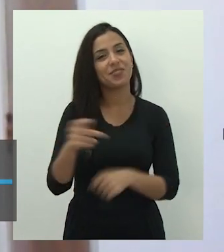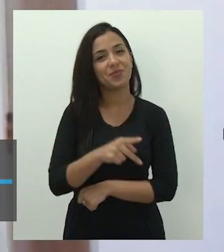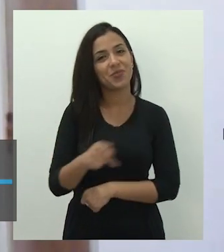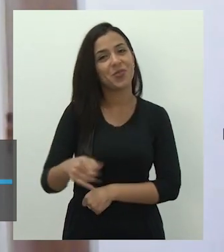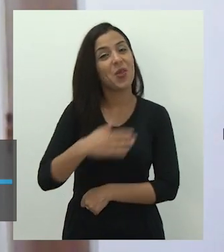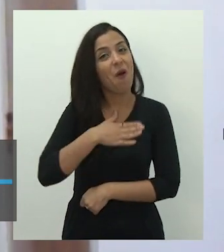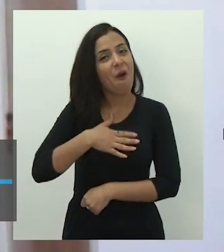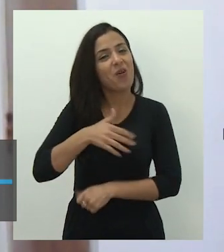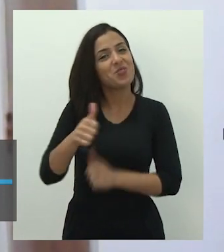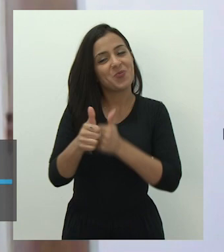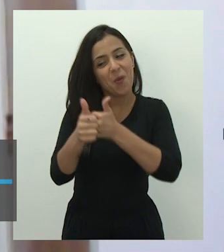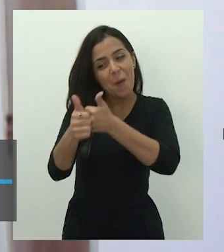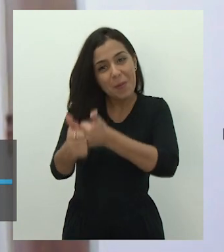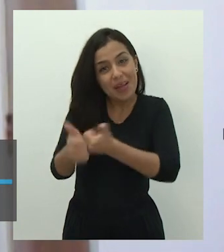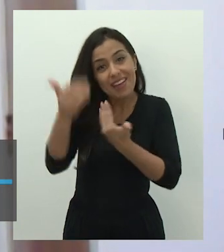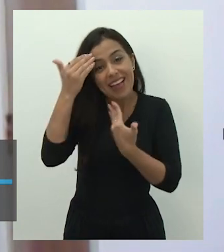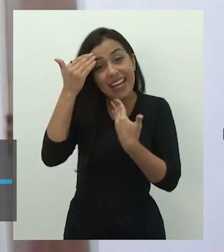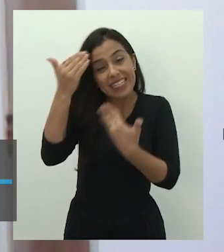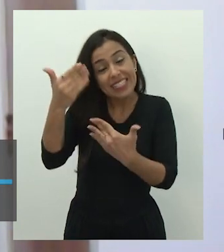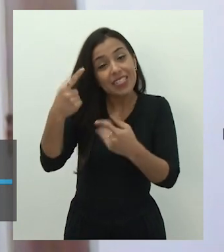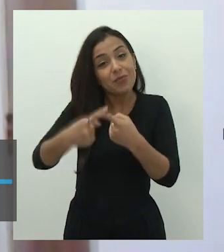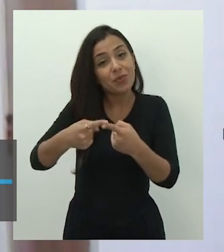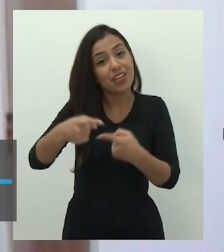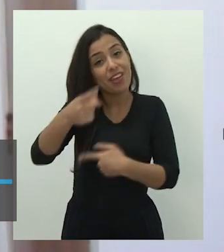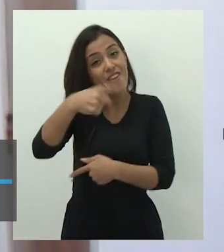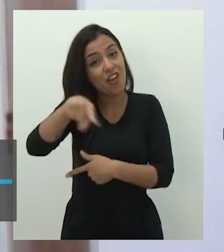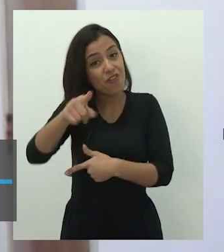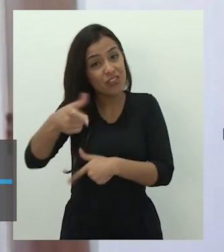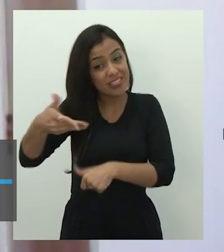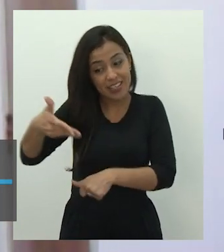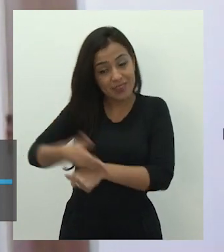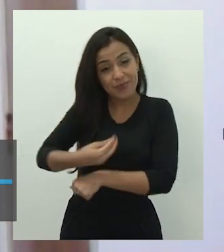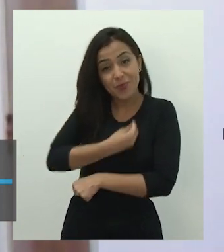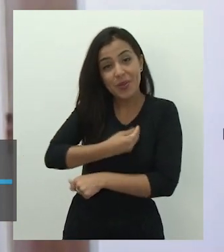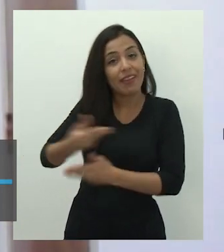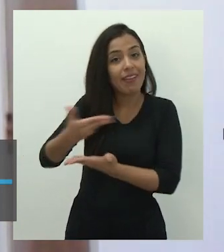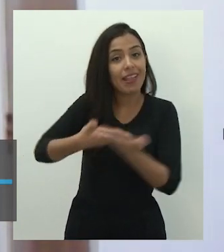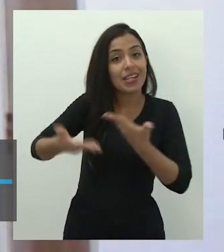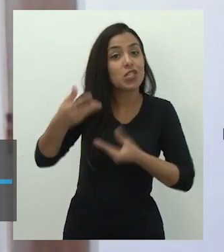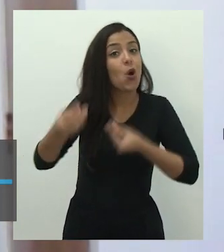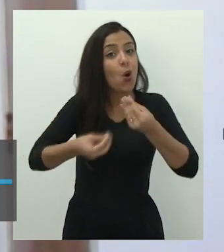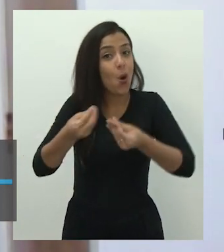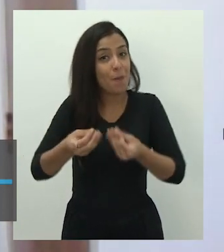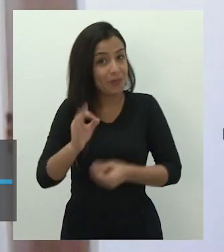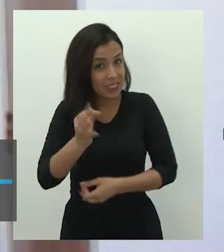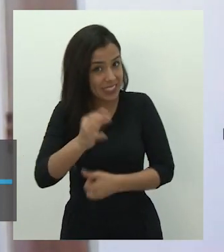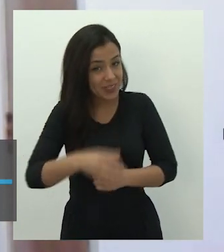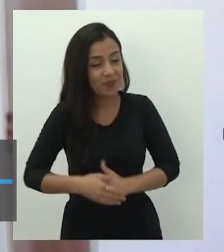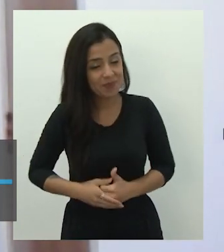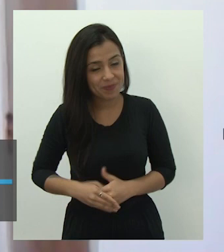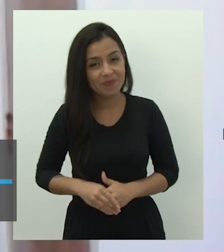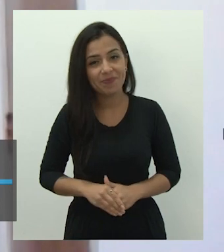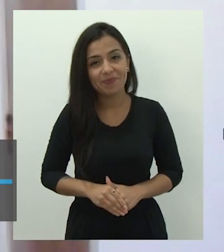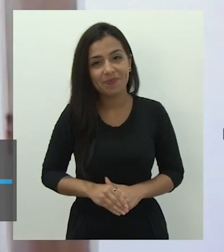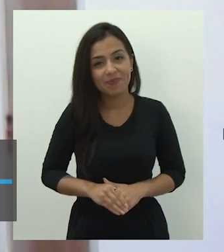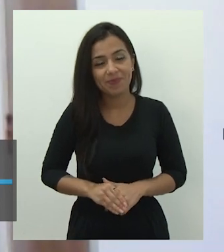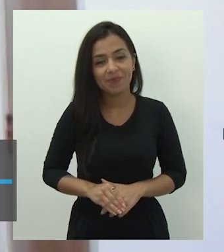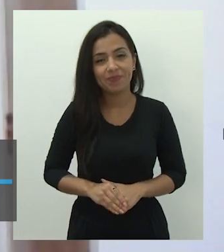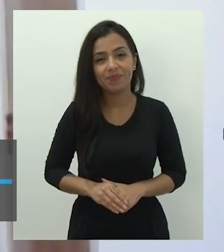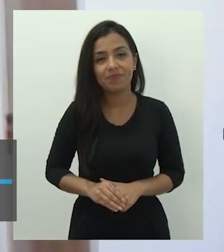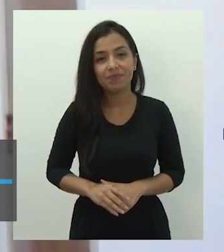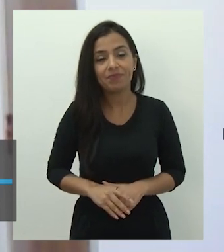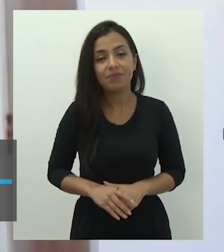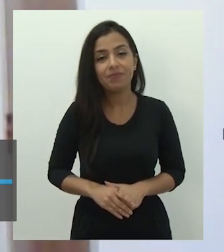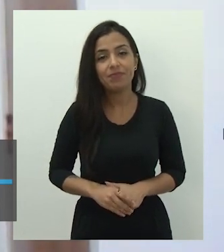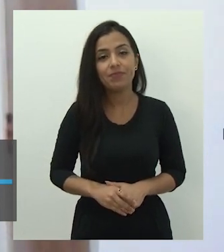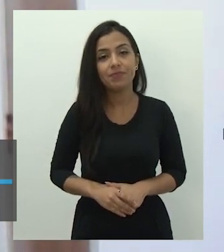de agradecer, porque sem vocês, como que a gente faz essas interações, né? Então, vamos lá? Olha só.